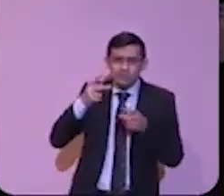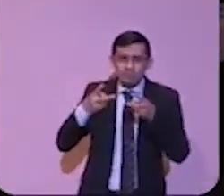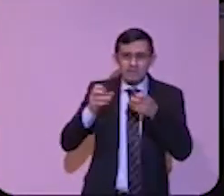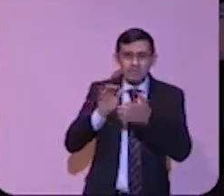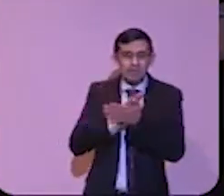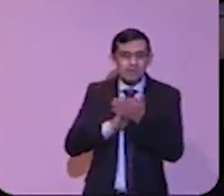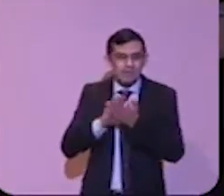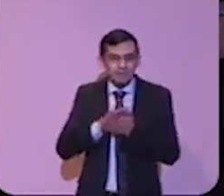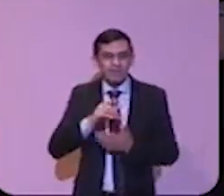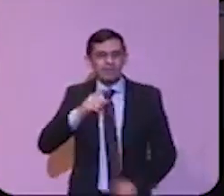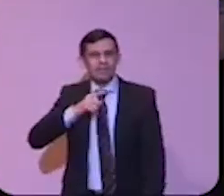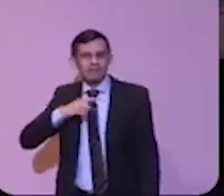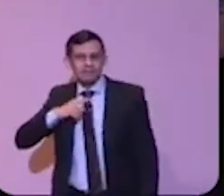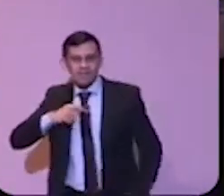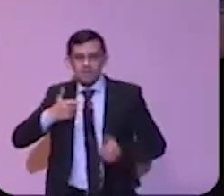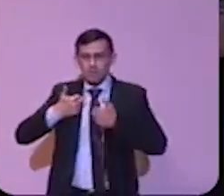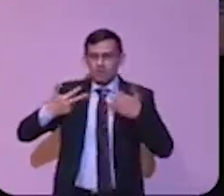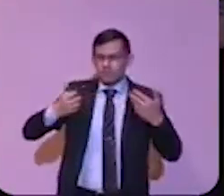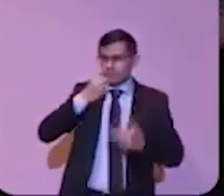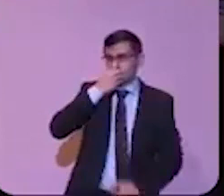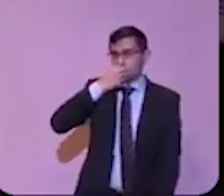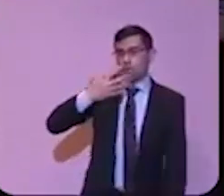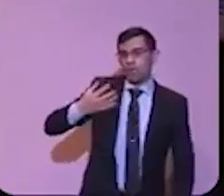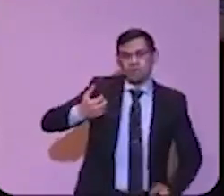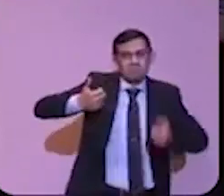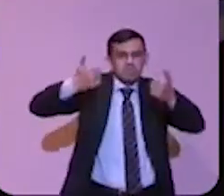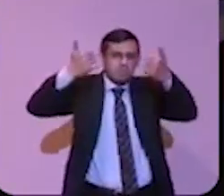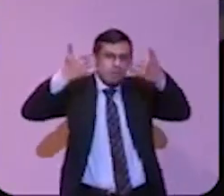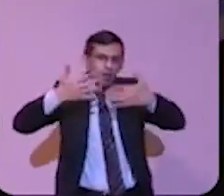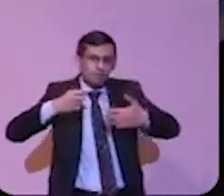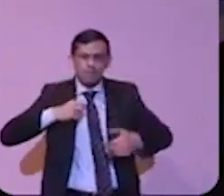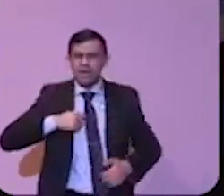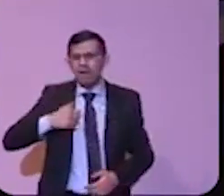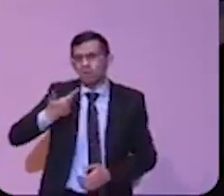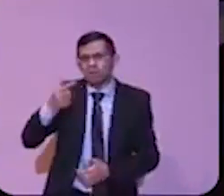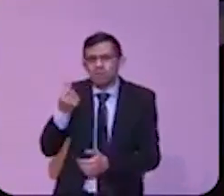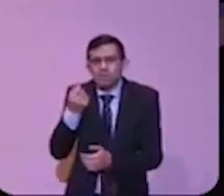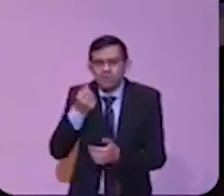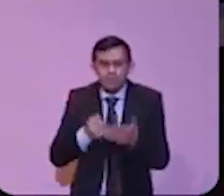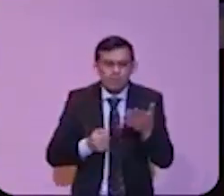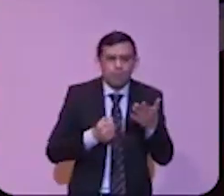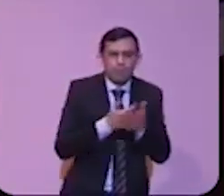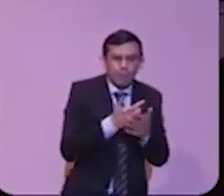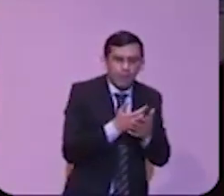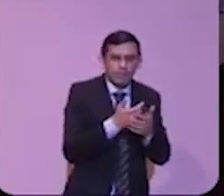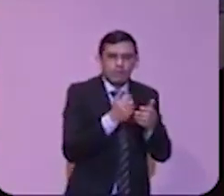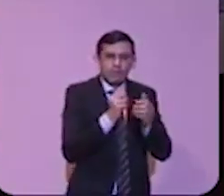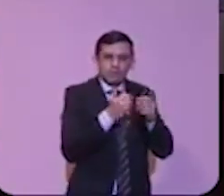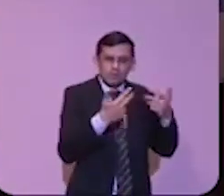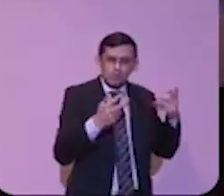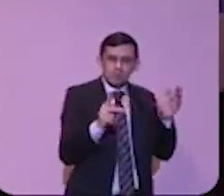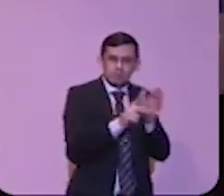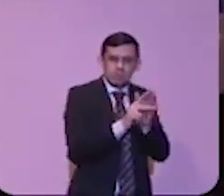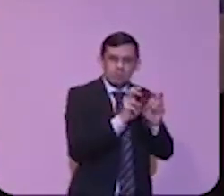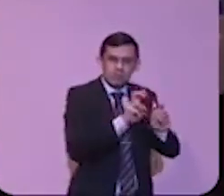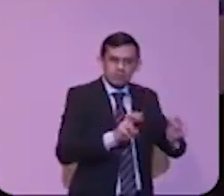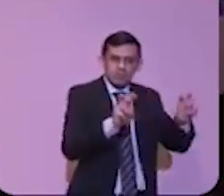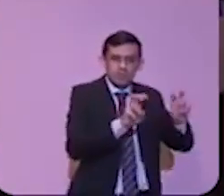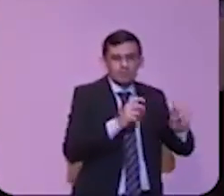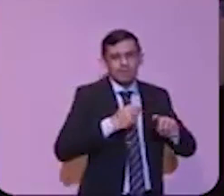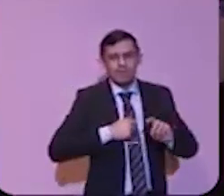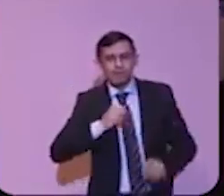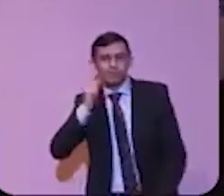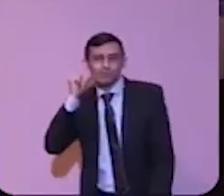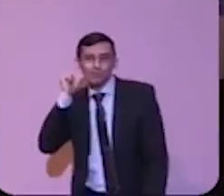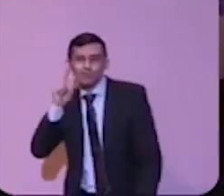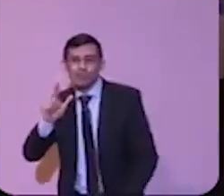E eu tinha grandes e boas justificativas. Eu não tenho dinheiro o suficiente para comprar esses programas. Eu não vou